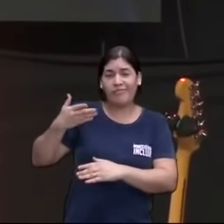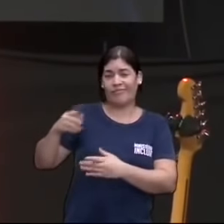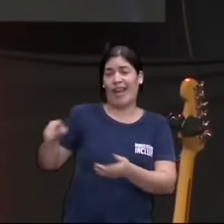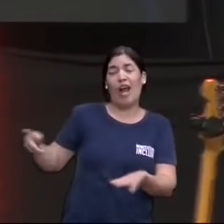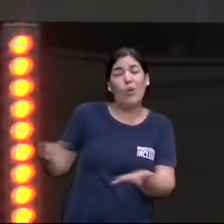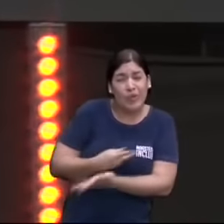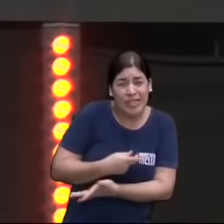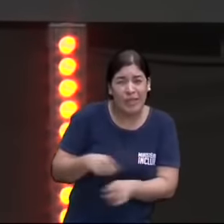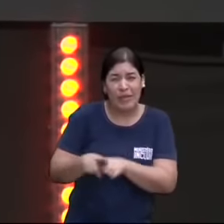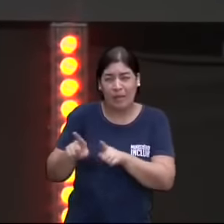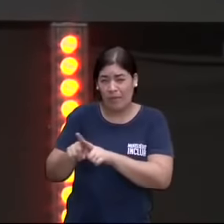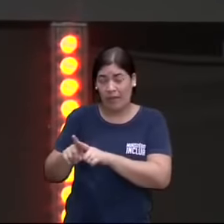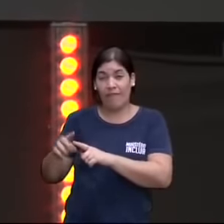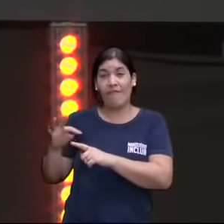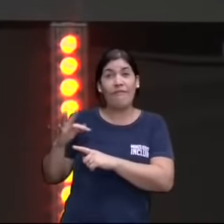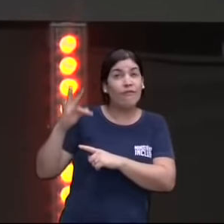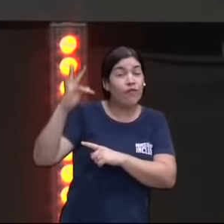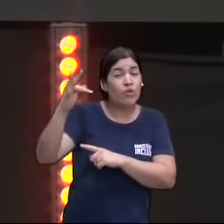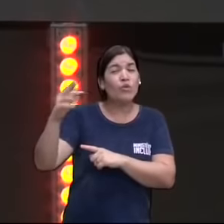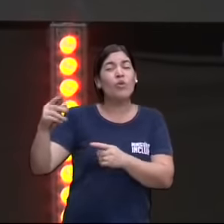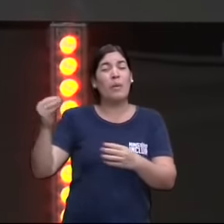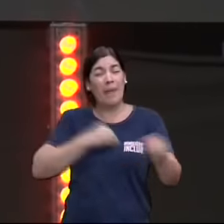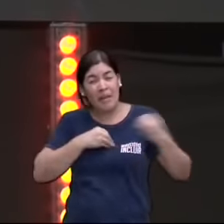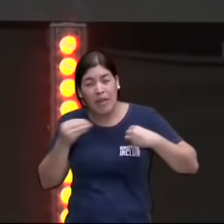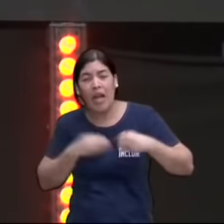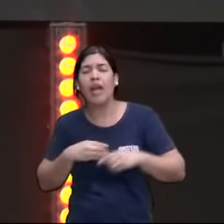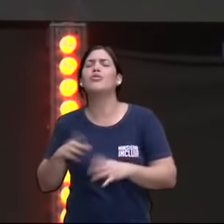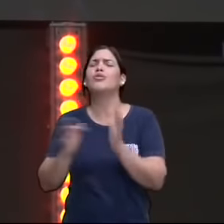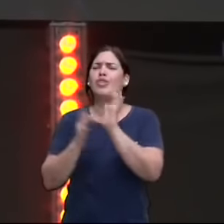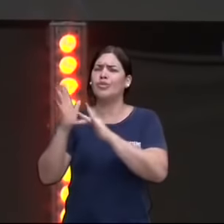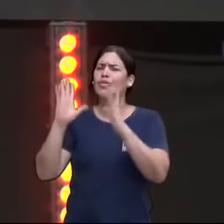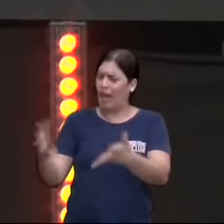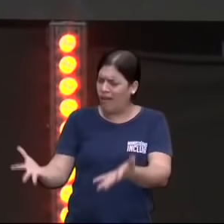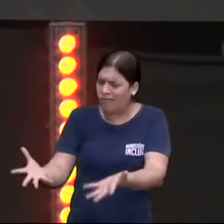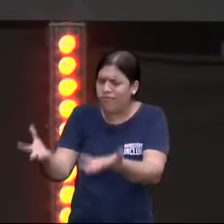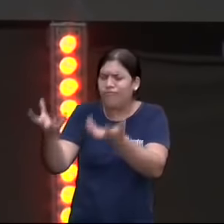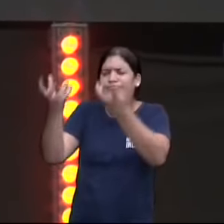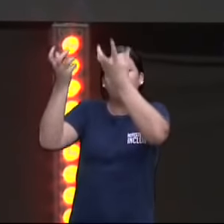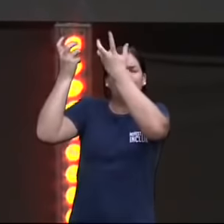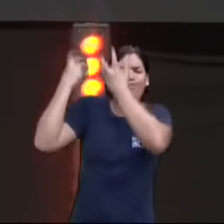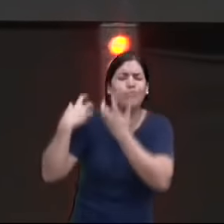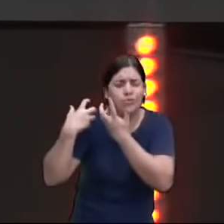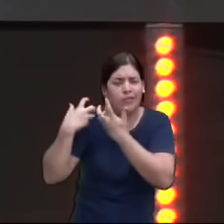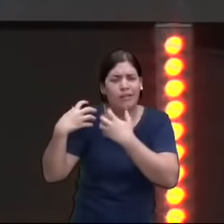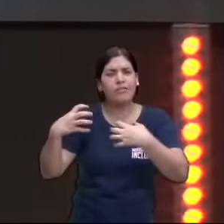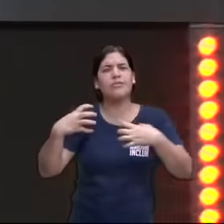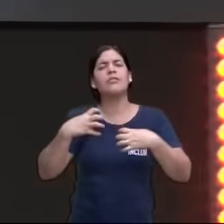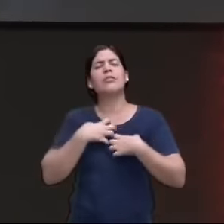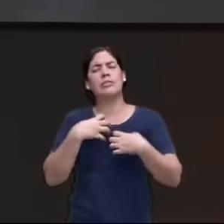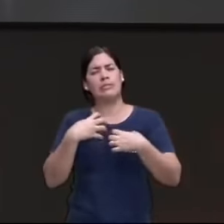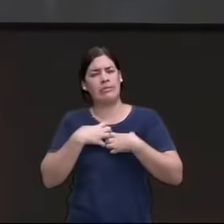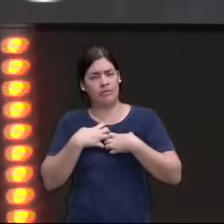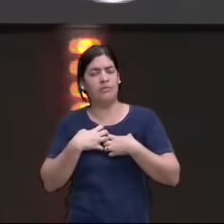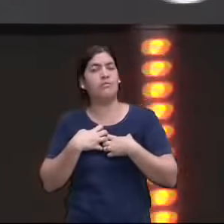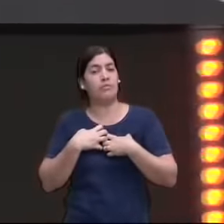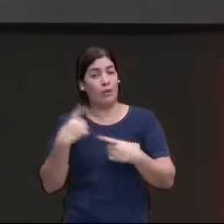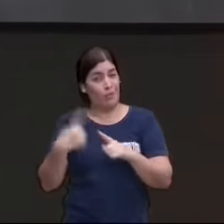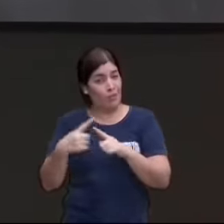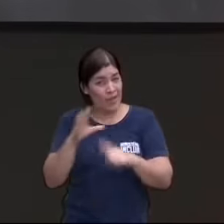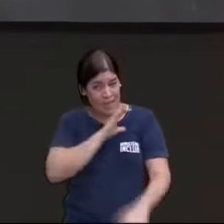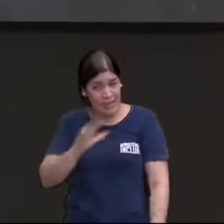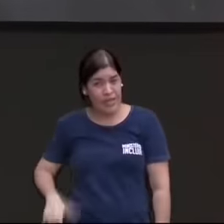Cristo, e Deus absolveu aqueles que receberam a Cristo, porque Cristo é